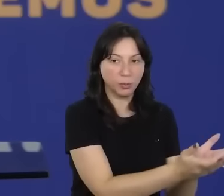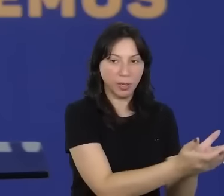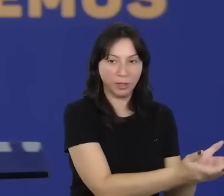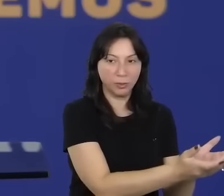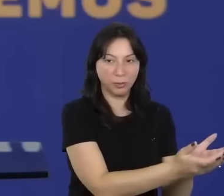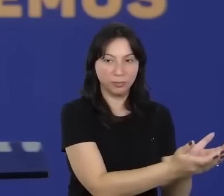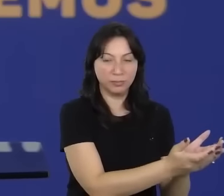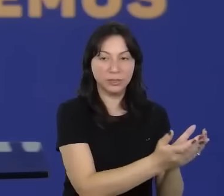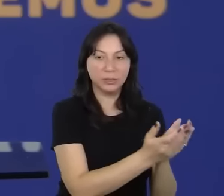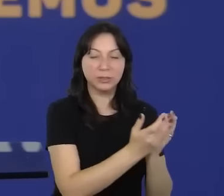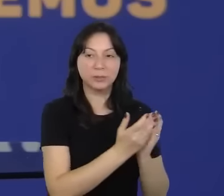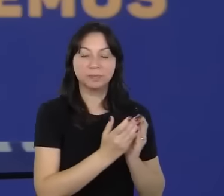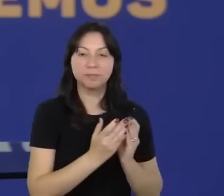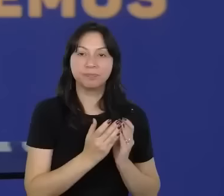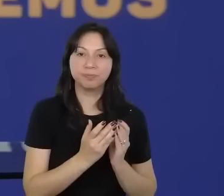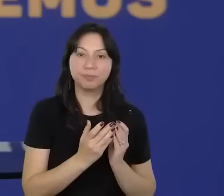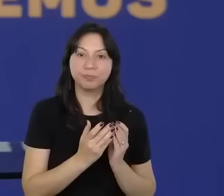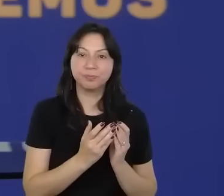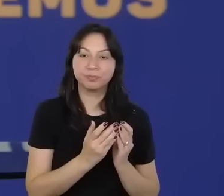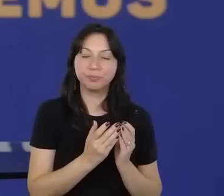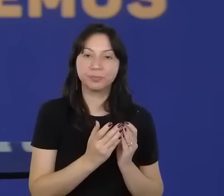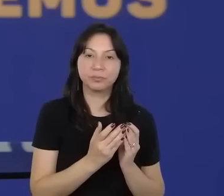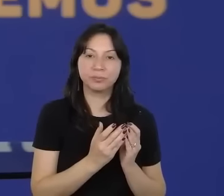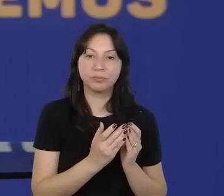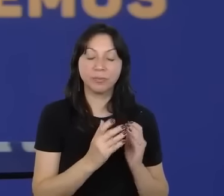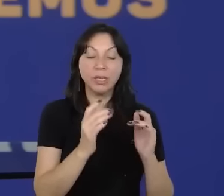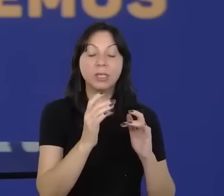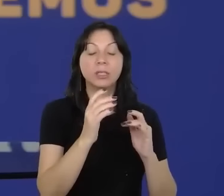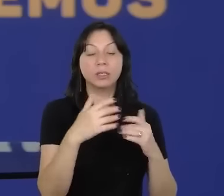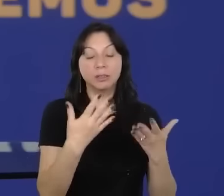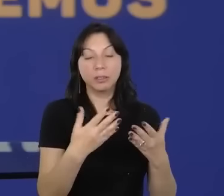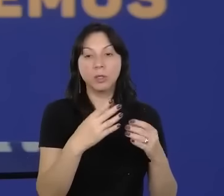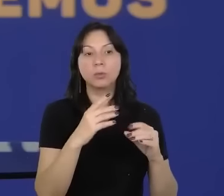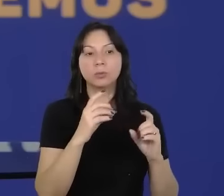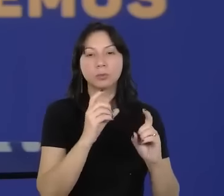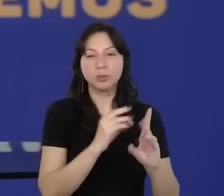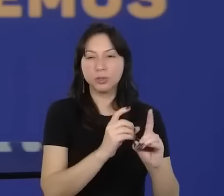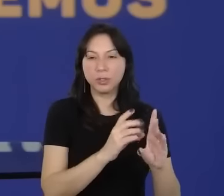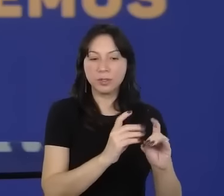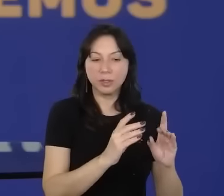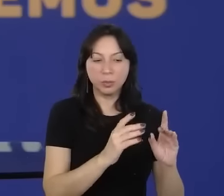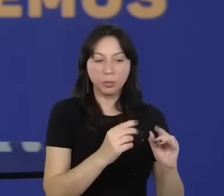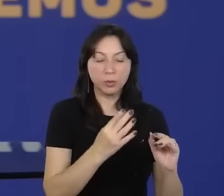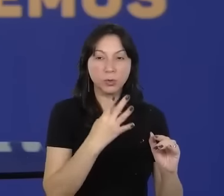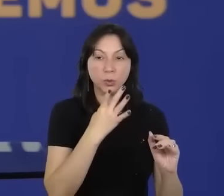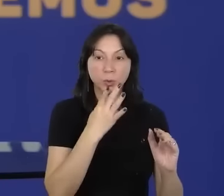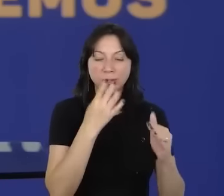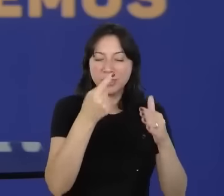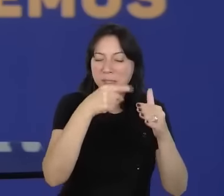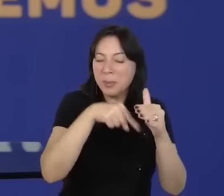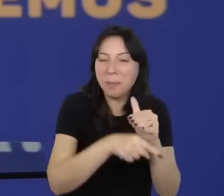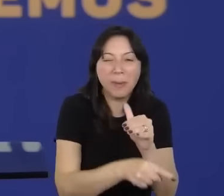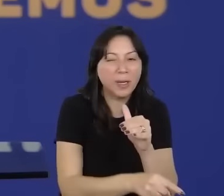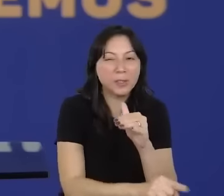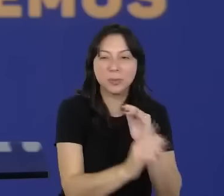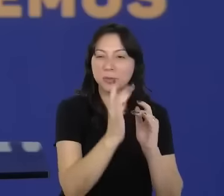chegam a um nível mais alto de compreensão e eles adoram e